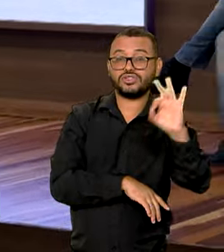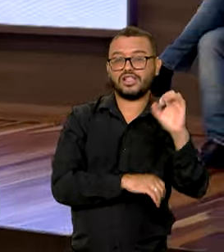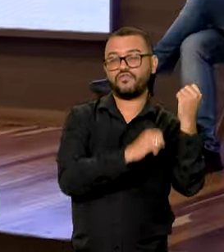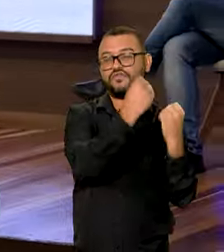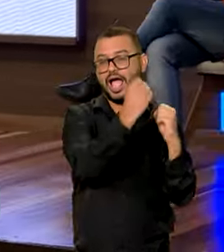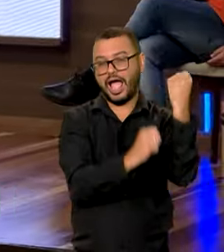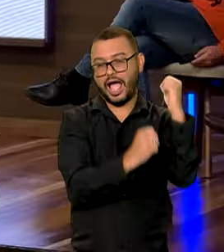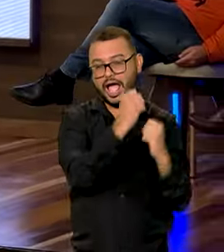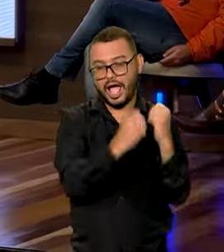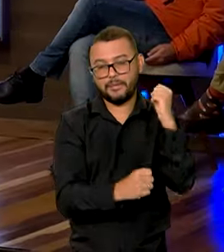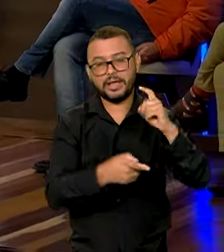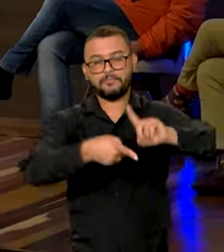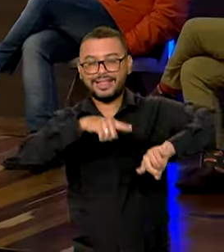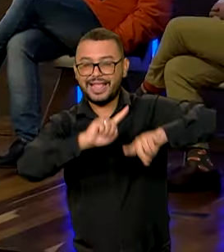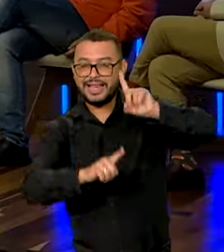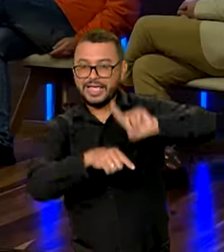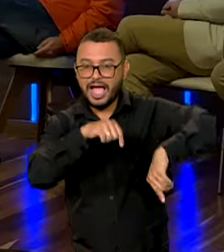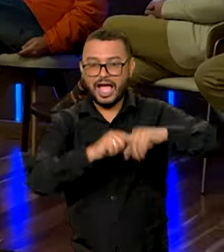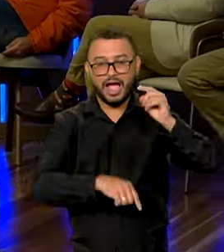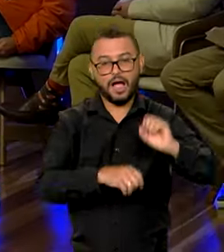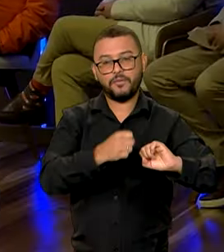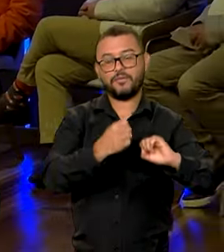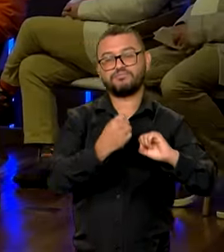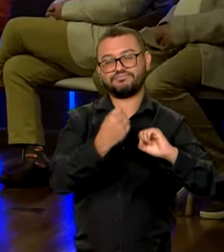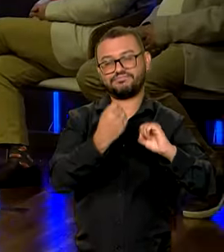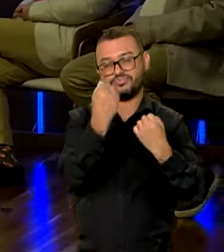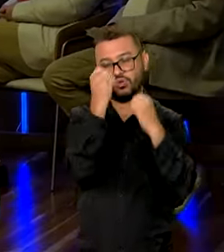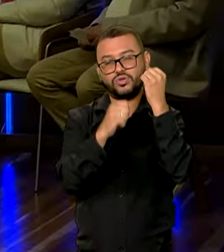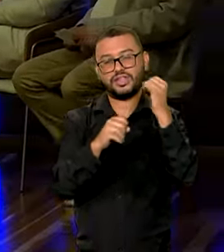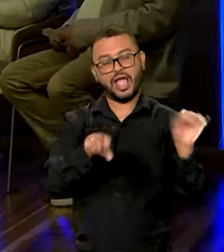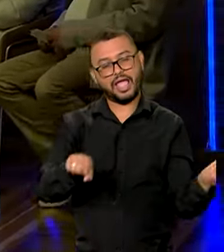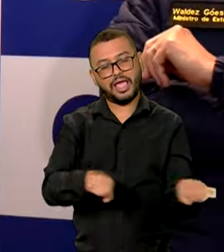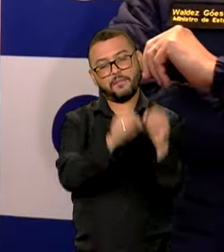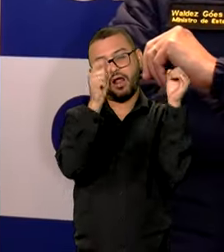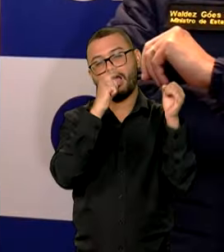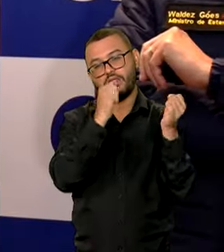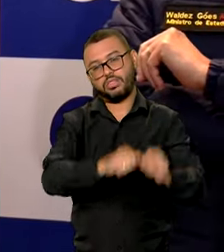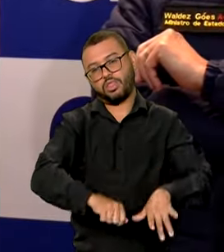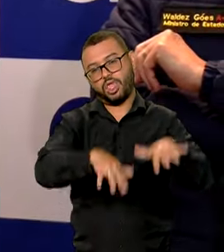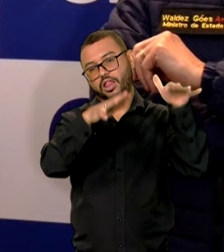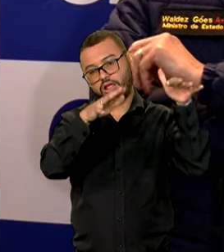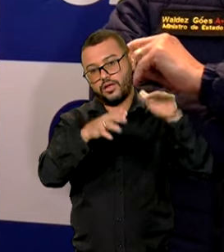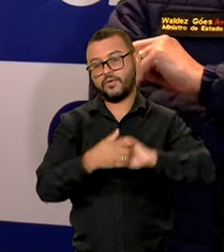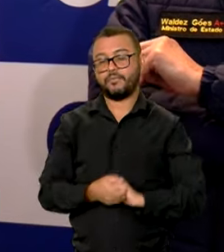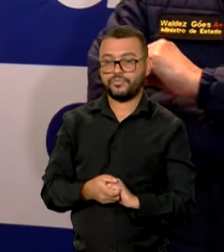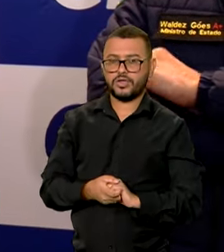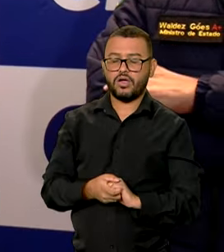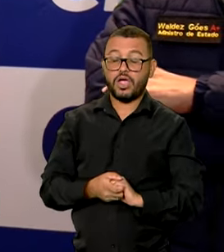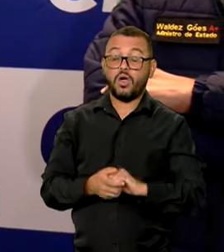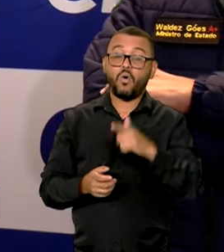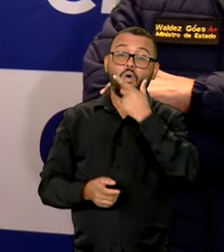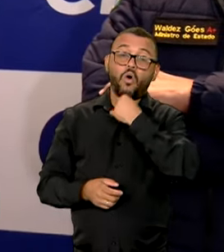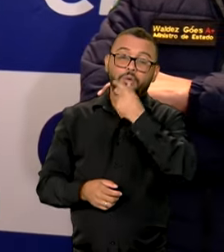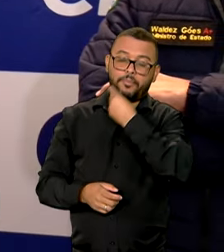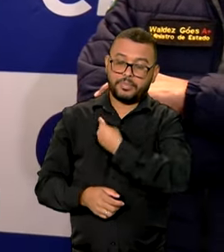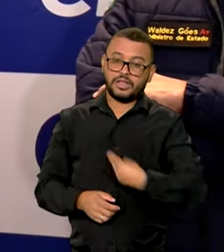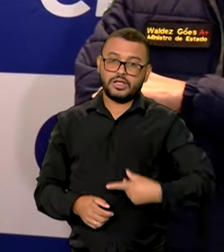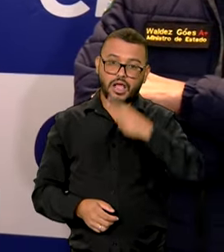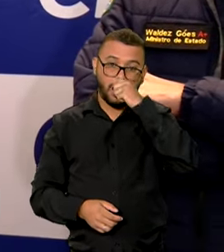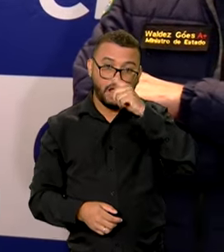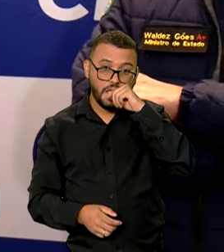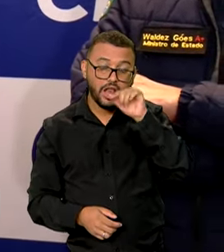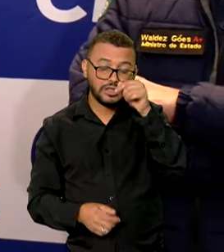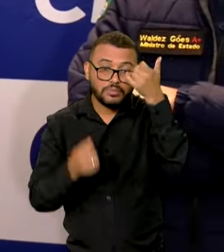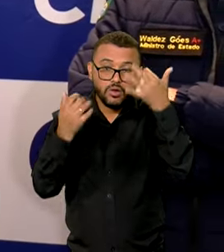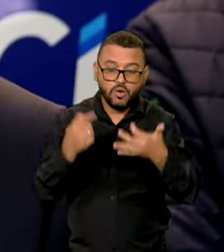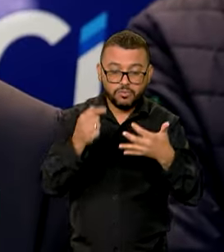e outros equipamentos de produção industrial foram afetados pelas enchentes. Alckmin destacou medidas para o setor já anunciadas pelo